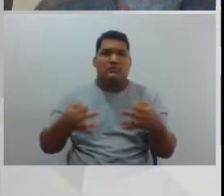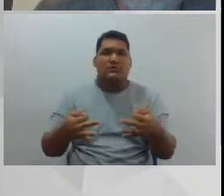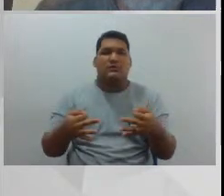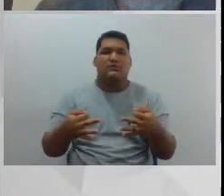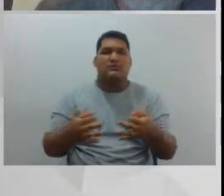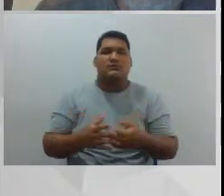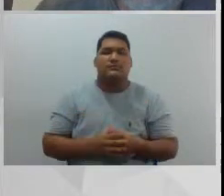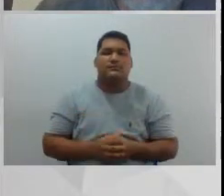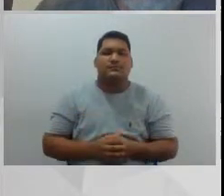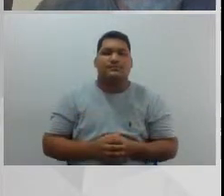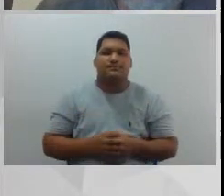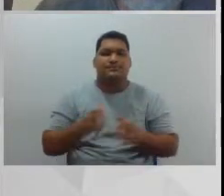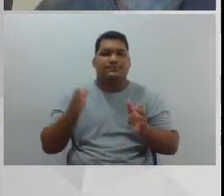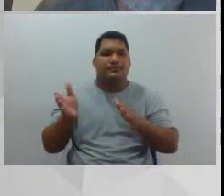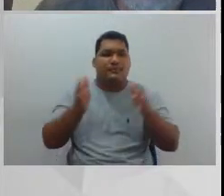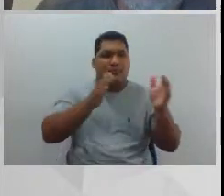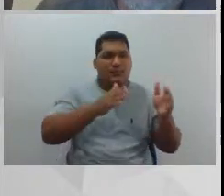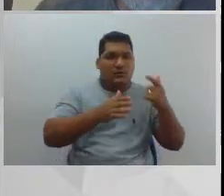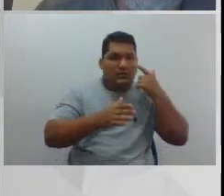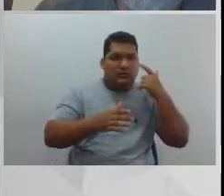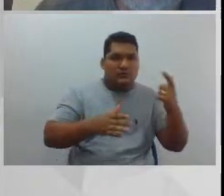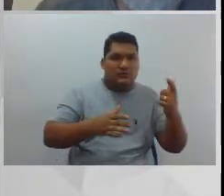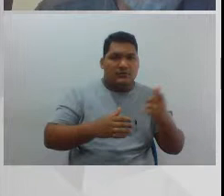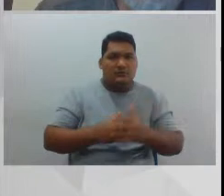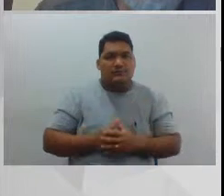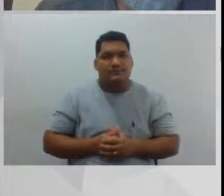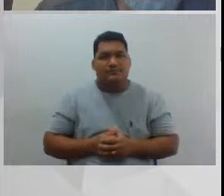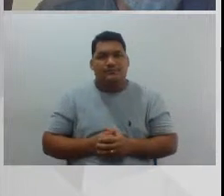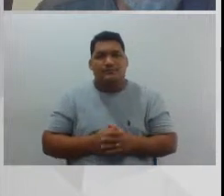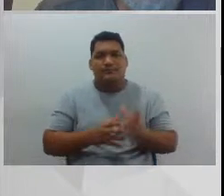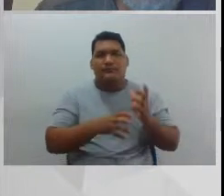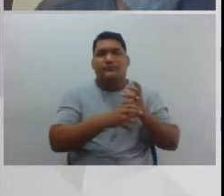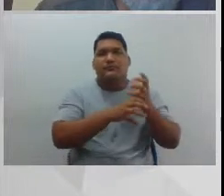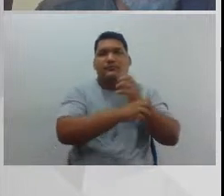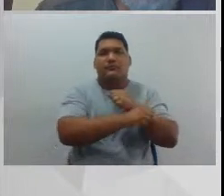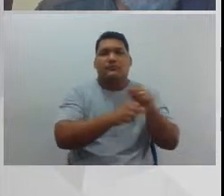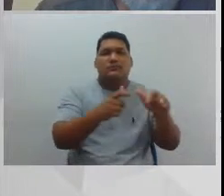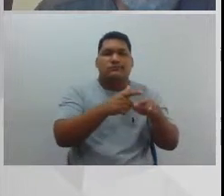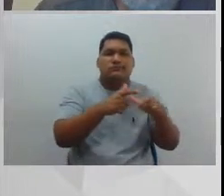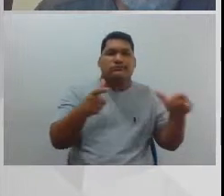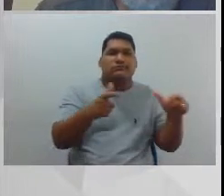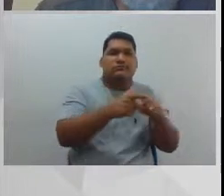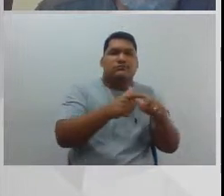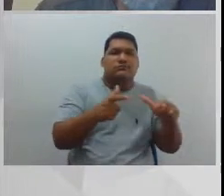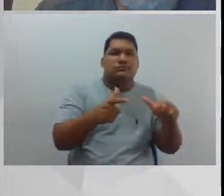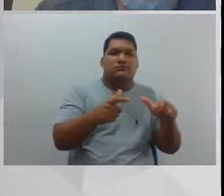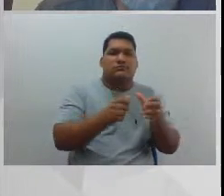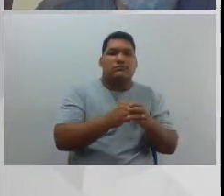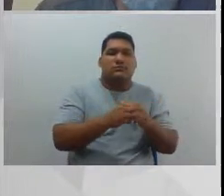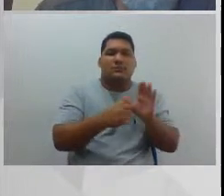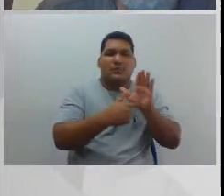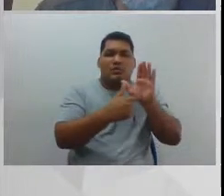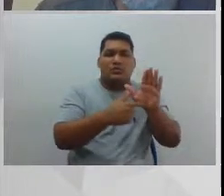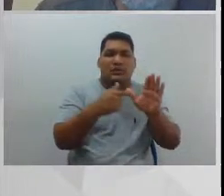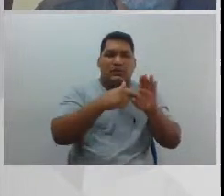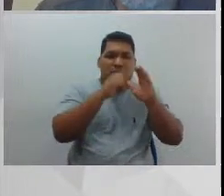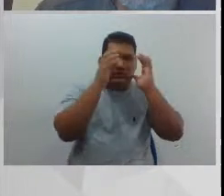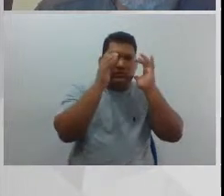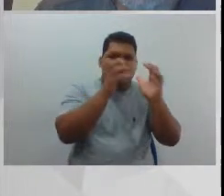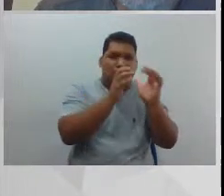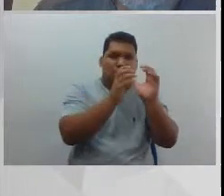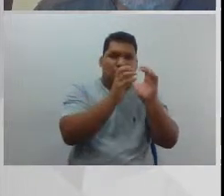Aqui ao lado está até uma medida de tamanho, né? Só para mostrar que esse cérebro, que é a máquina mais